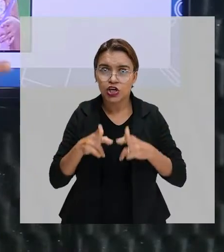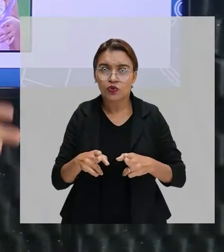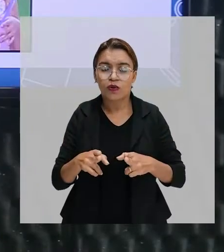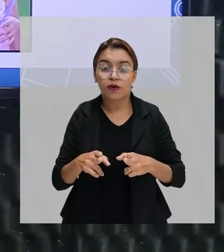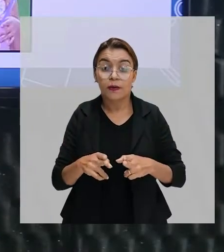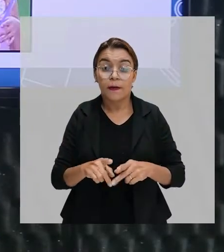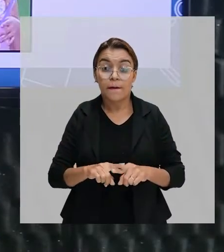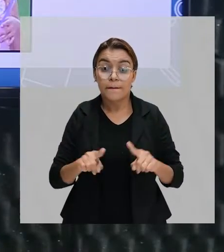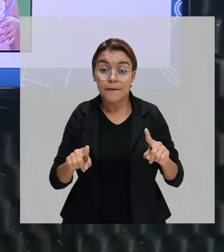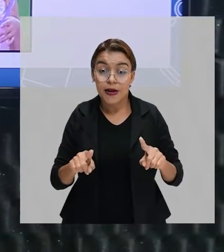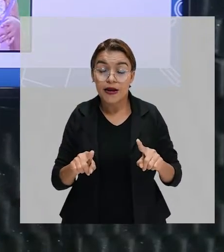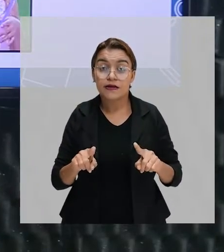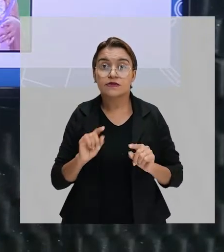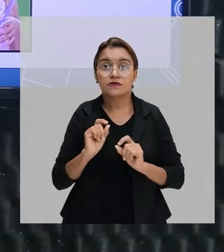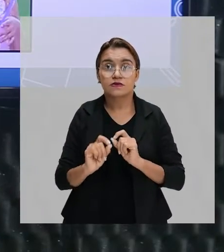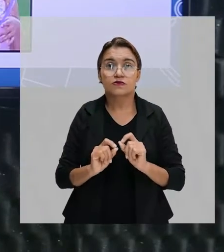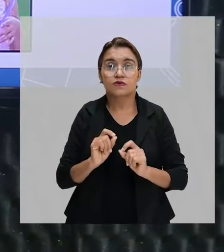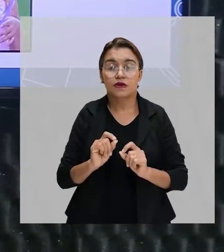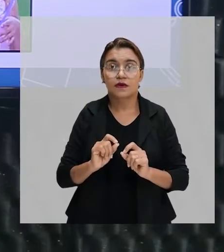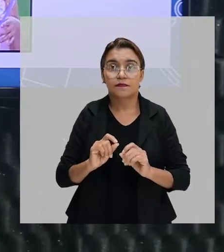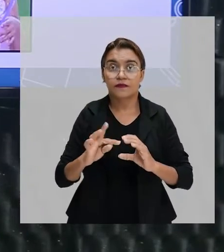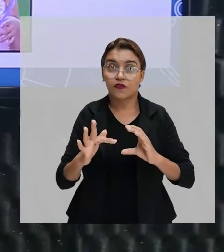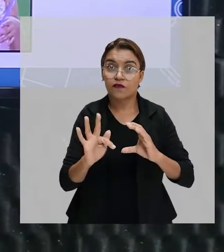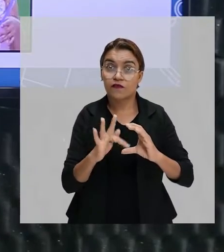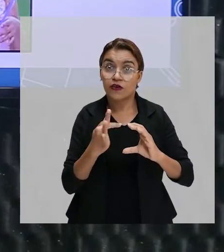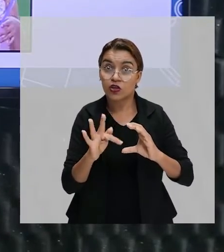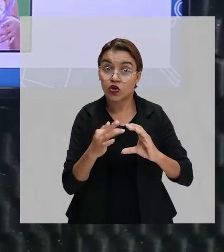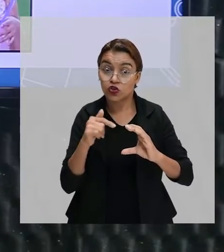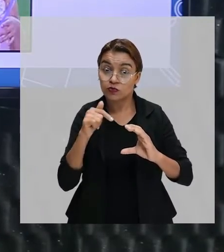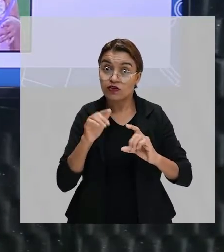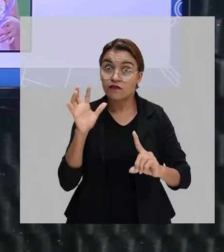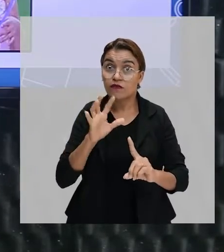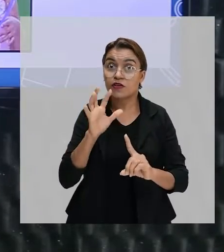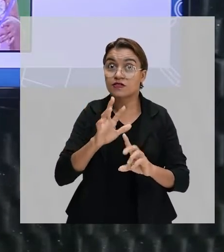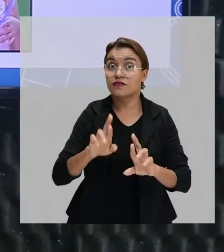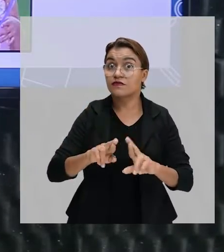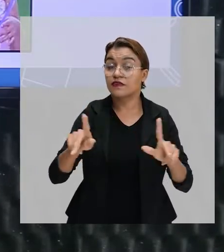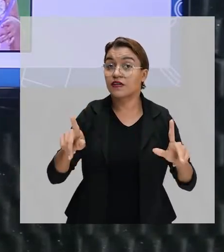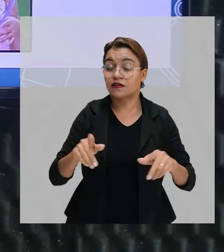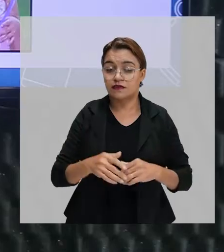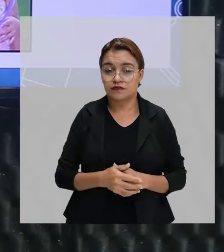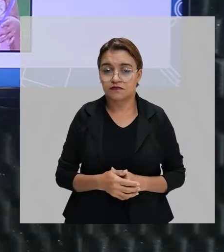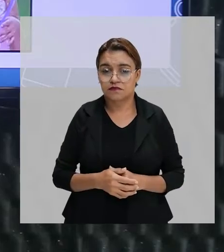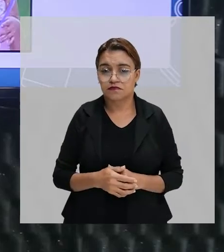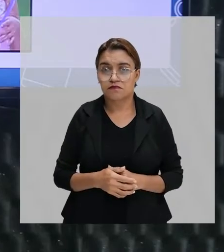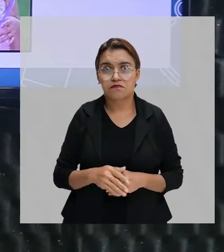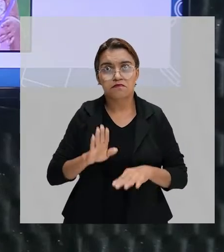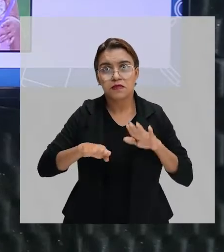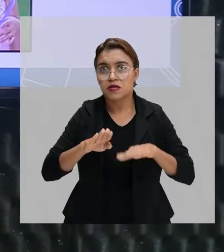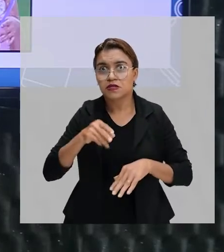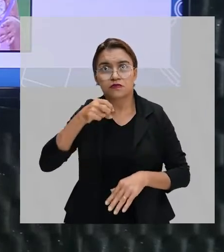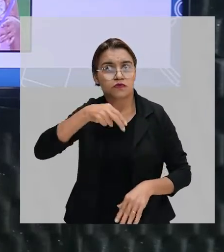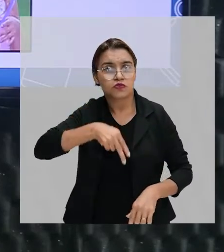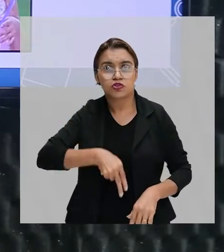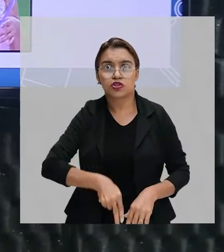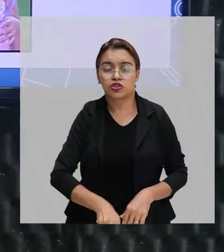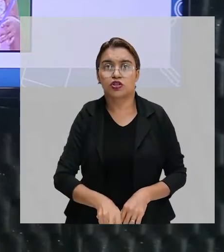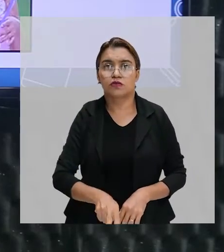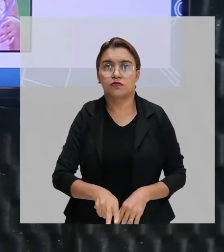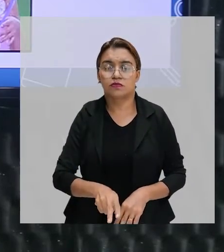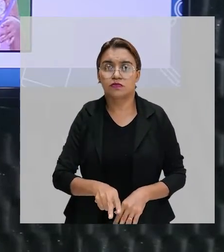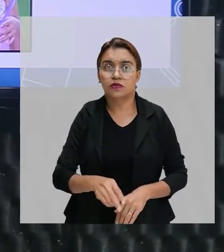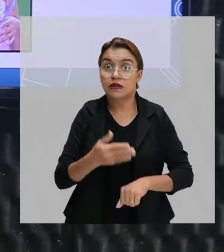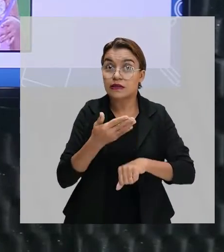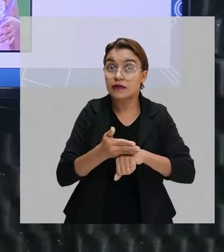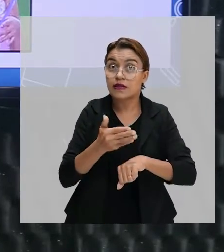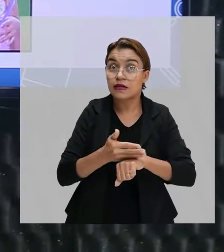vai mesmo com toda a semelhança o fenótipo ele vai intervir então mesmo gêmeo não pode ter a